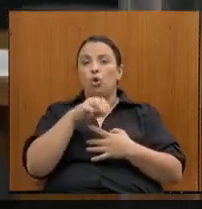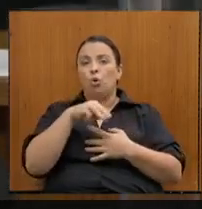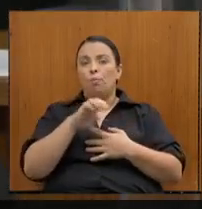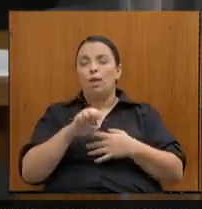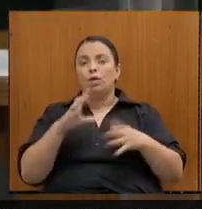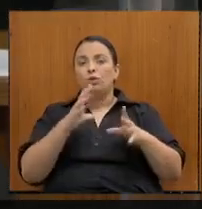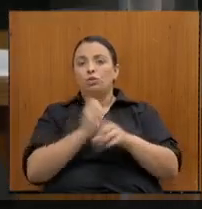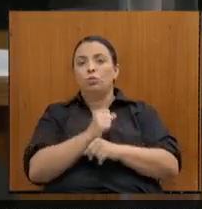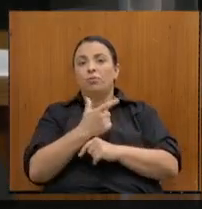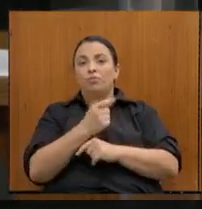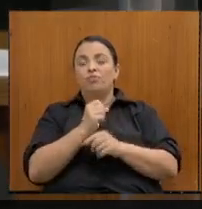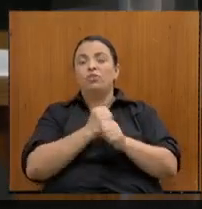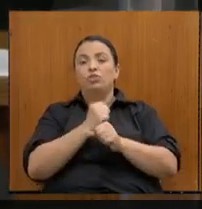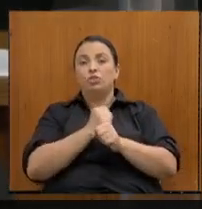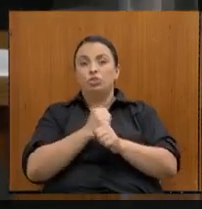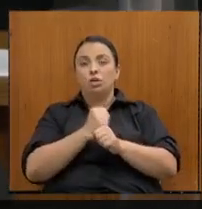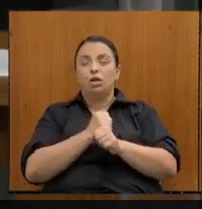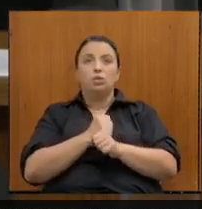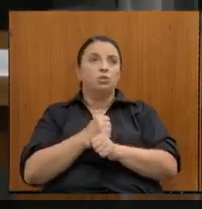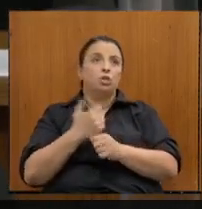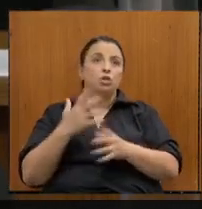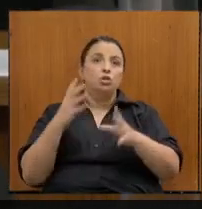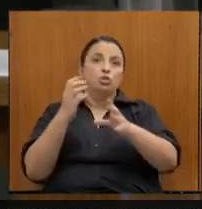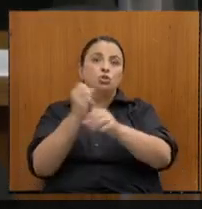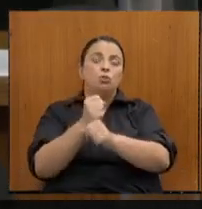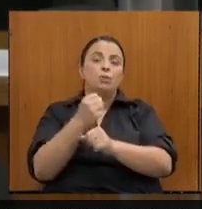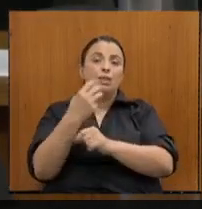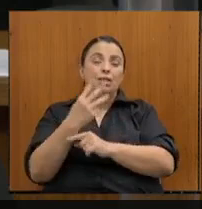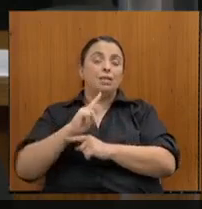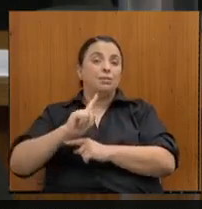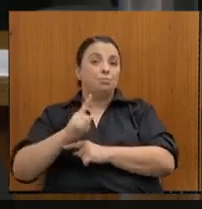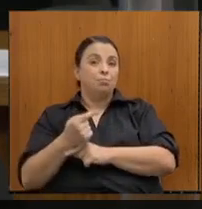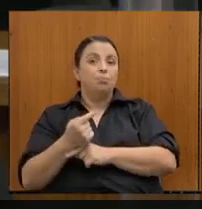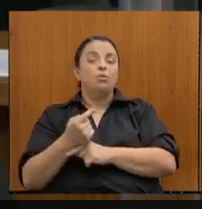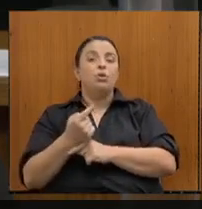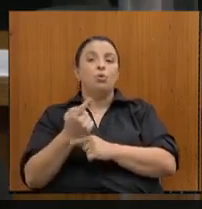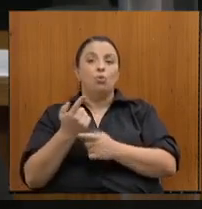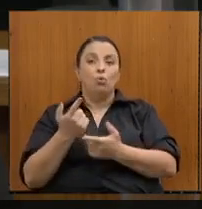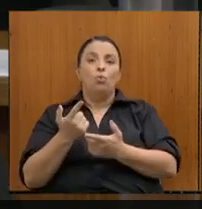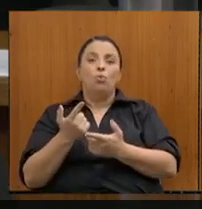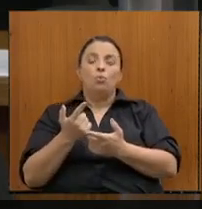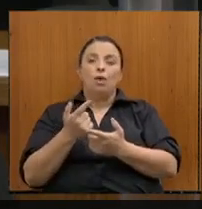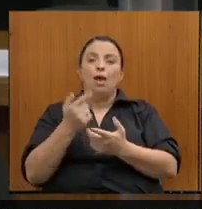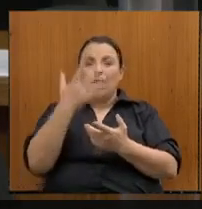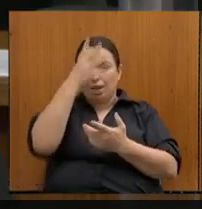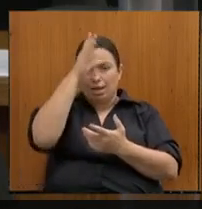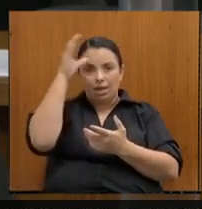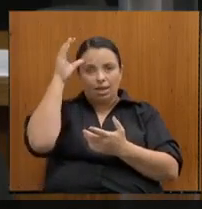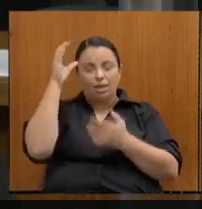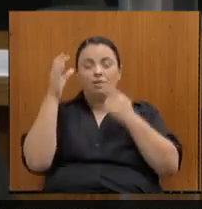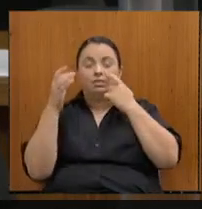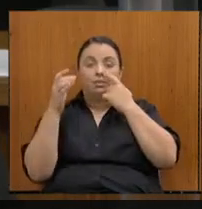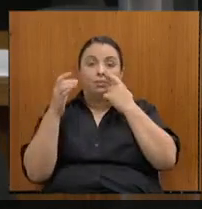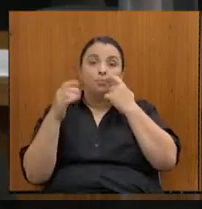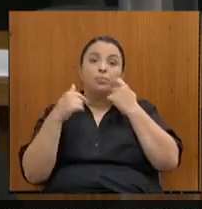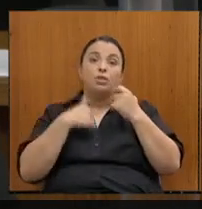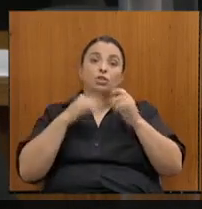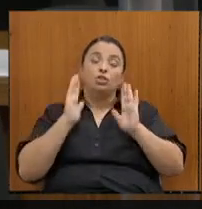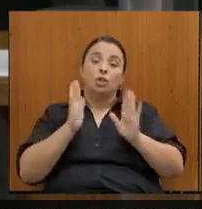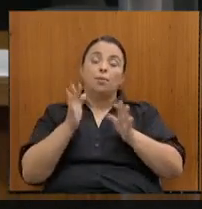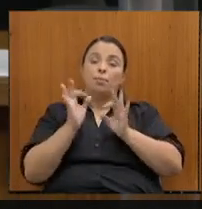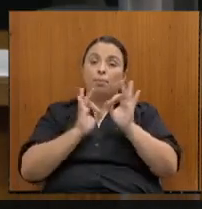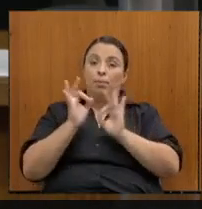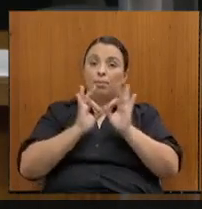de 3.000 unidades as dores esparramadas em todo o país e também preparando aí a entrada no no-ip o